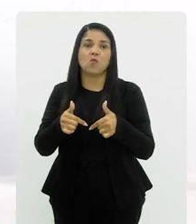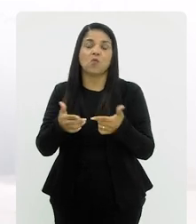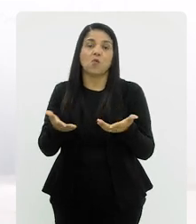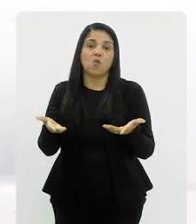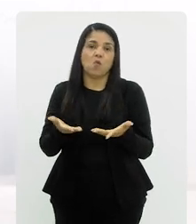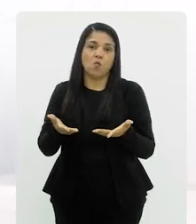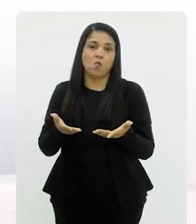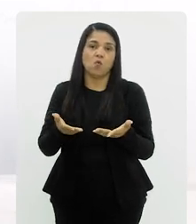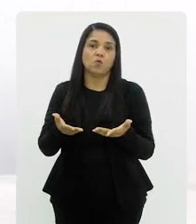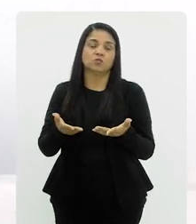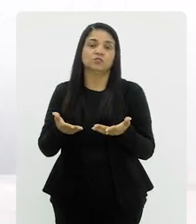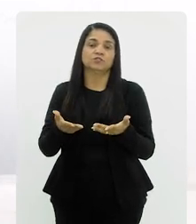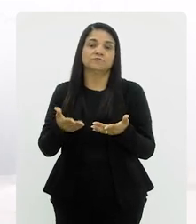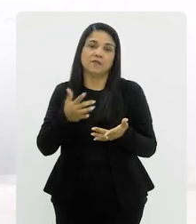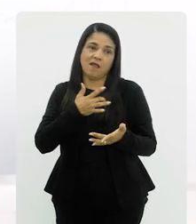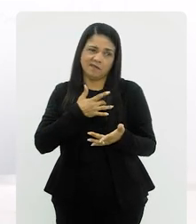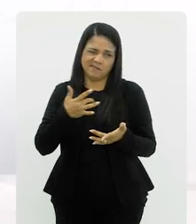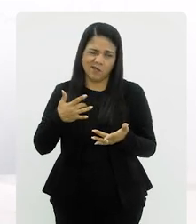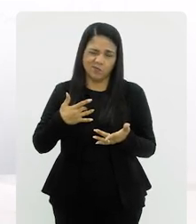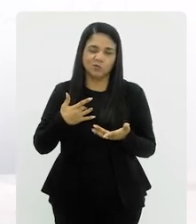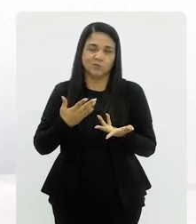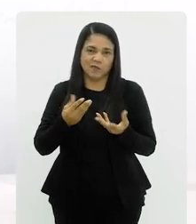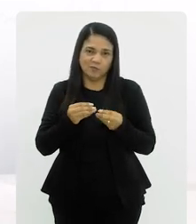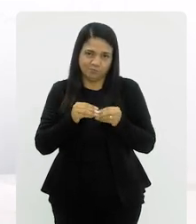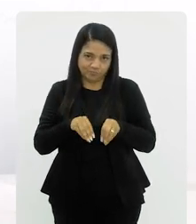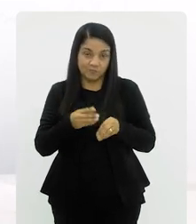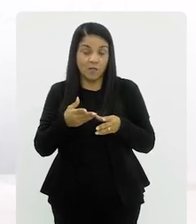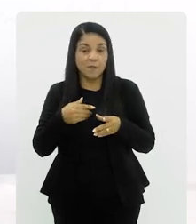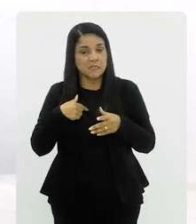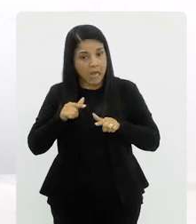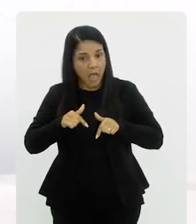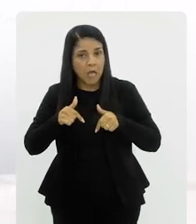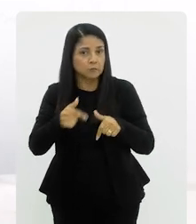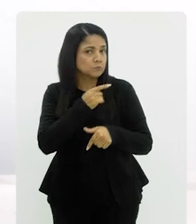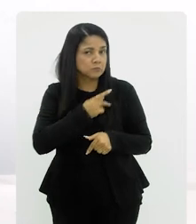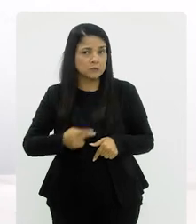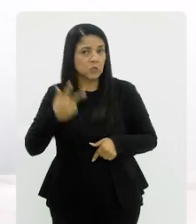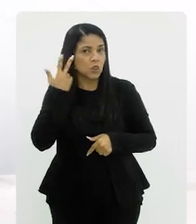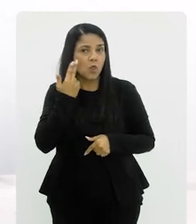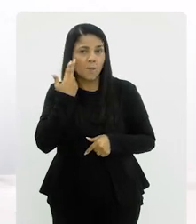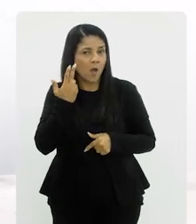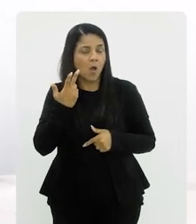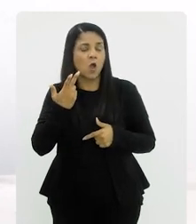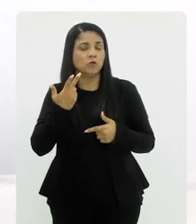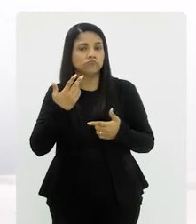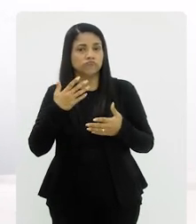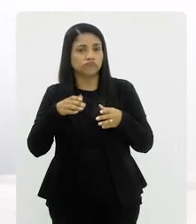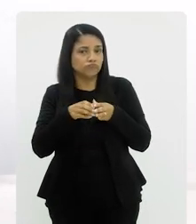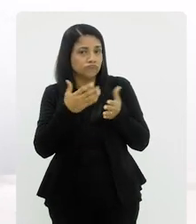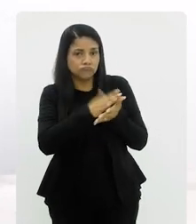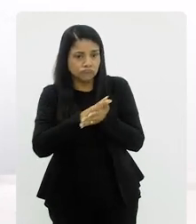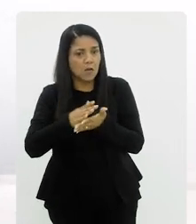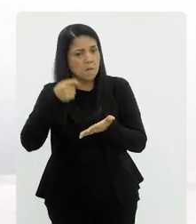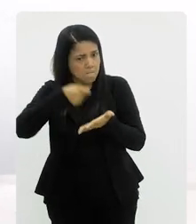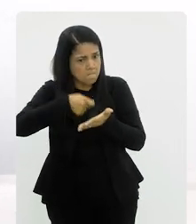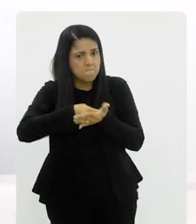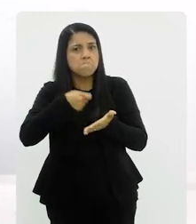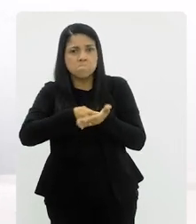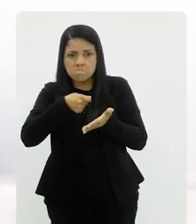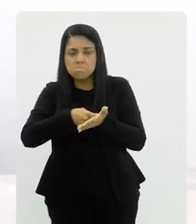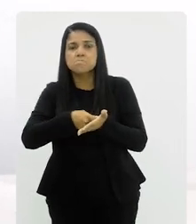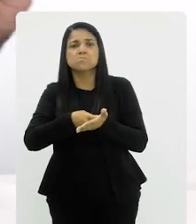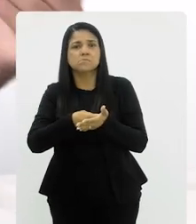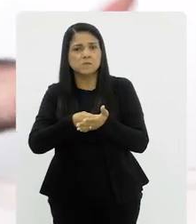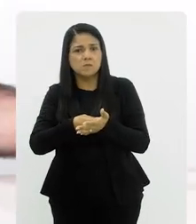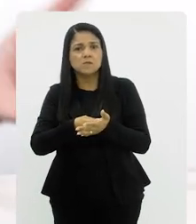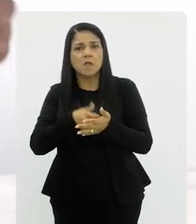escola, hoje não tanto quanto por causa da debilidade da saúde dele, mas ele atua como um presidente normal de escola de samba. Ele dá bronca, ele cobra, ele